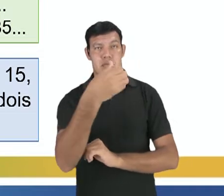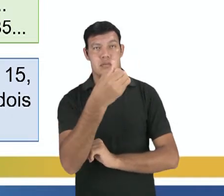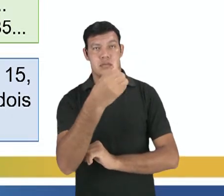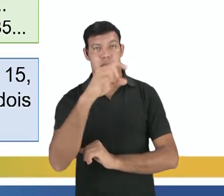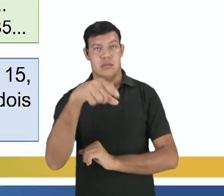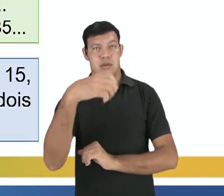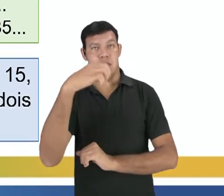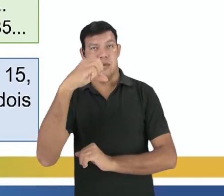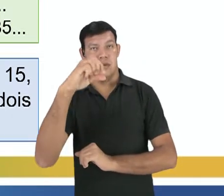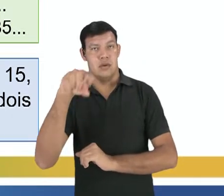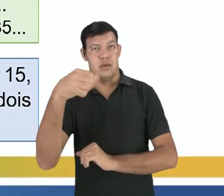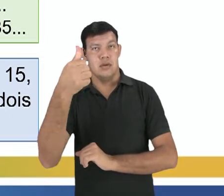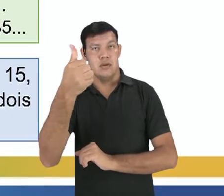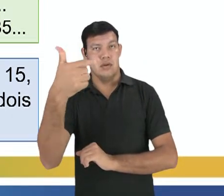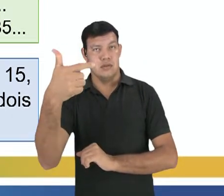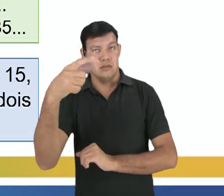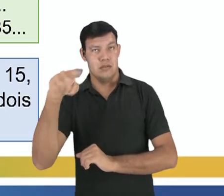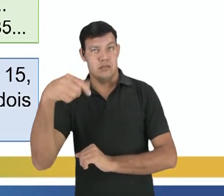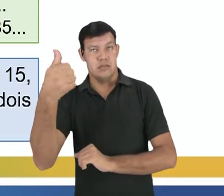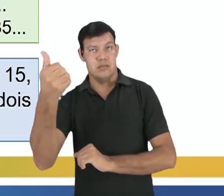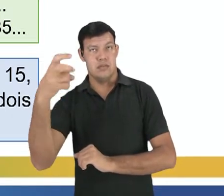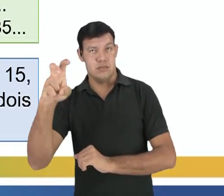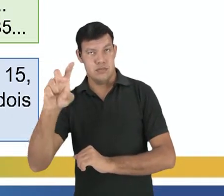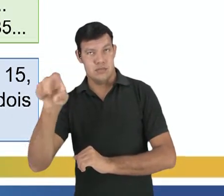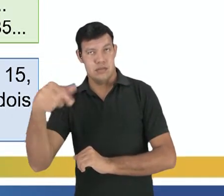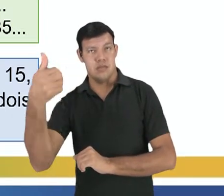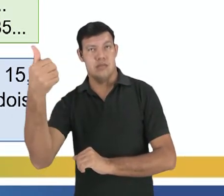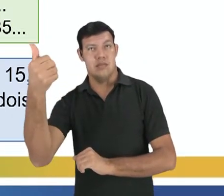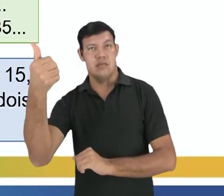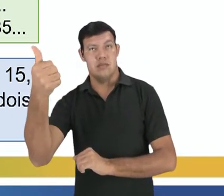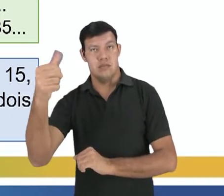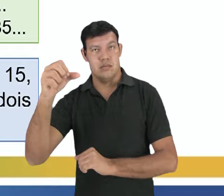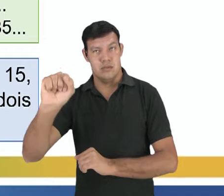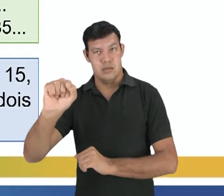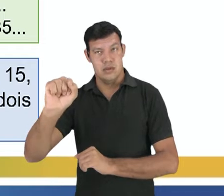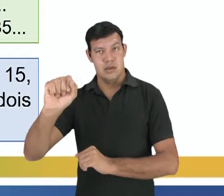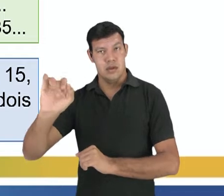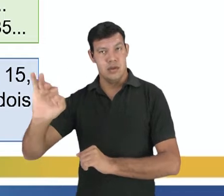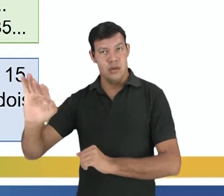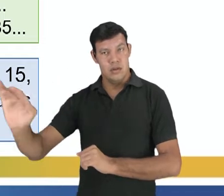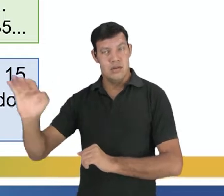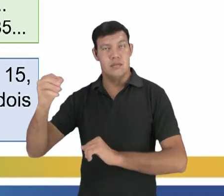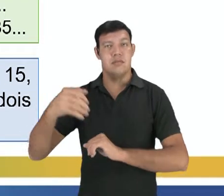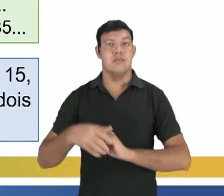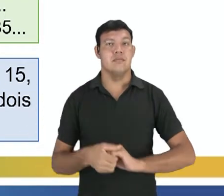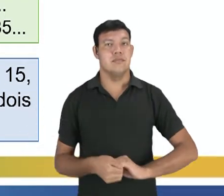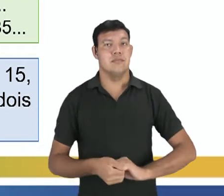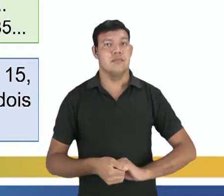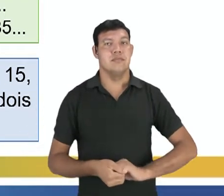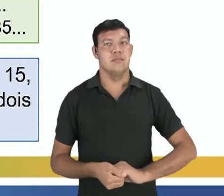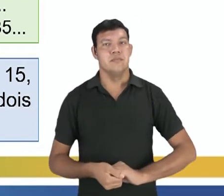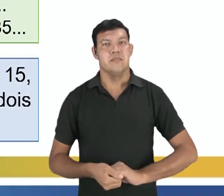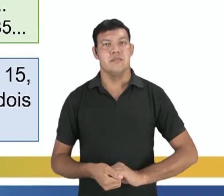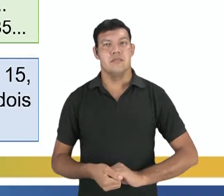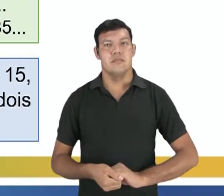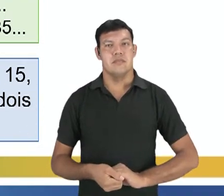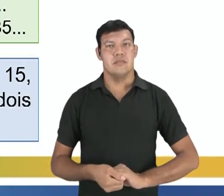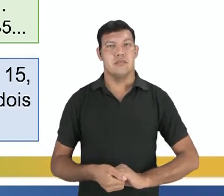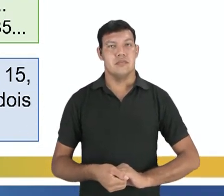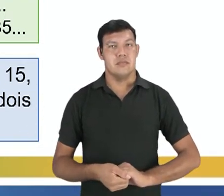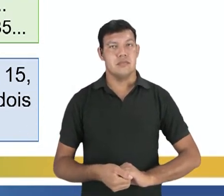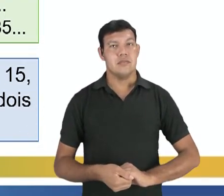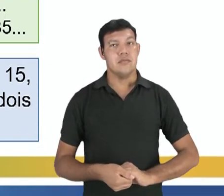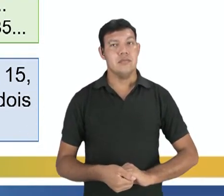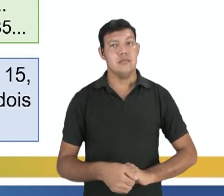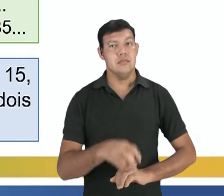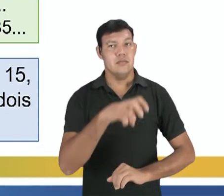12, 15, 18, 3 pontinhos, reticências, quer dizer que são infinitos. Os múltiplos